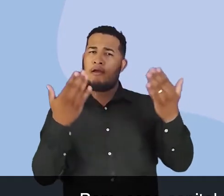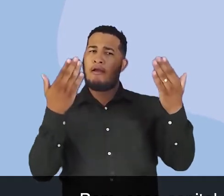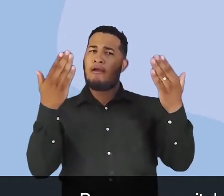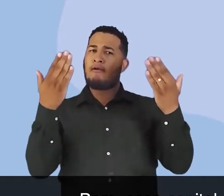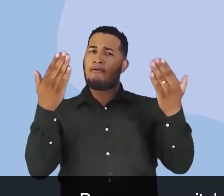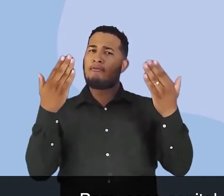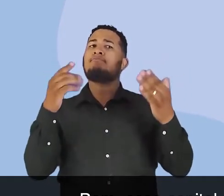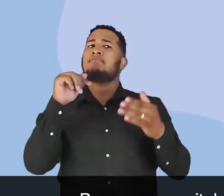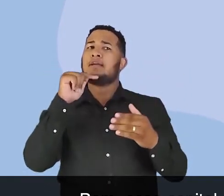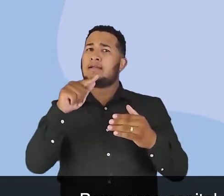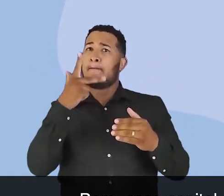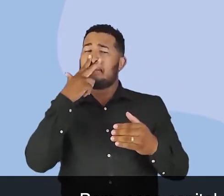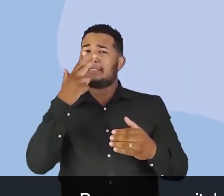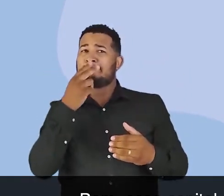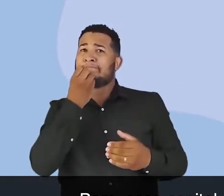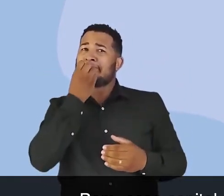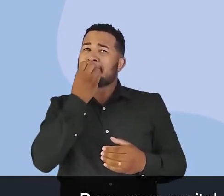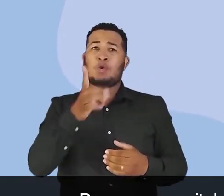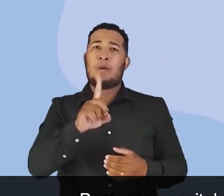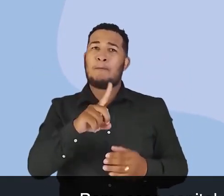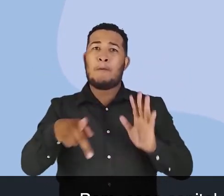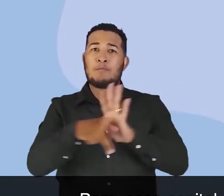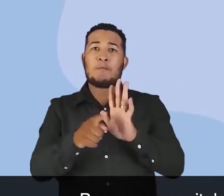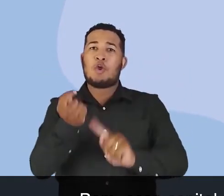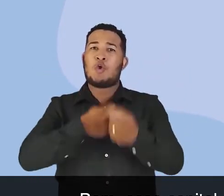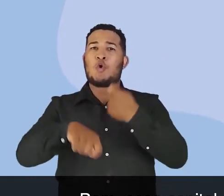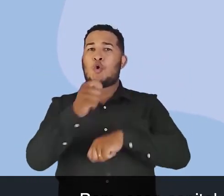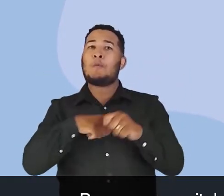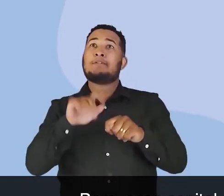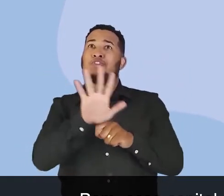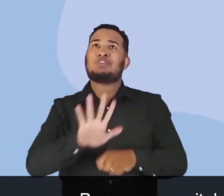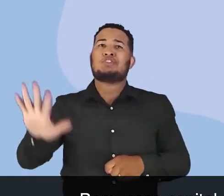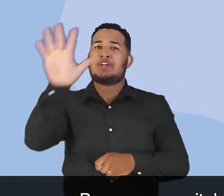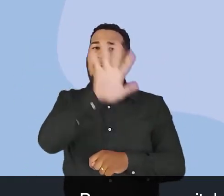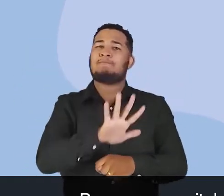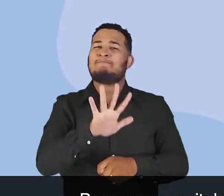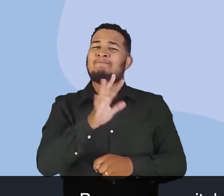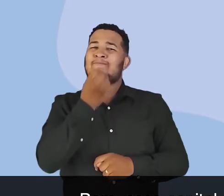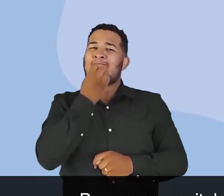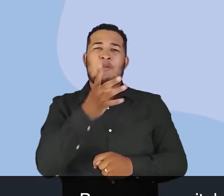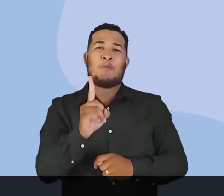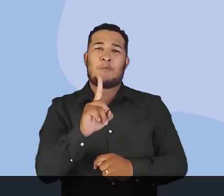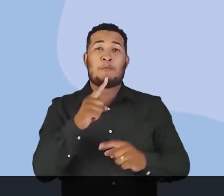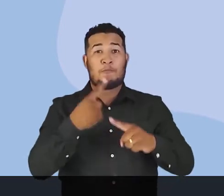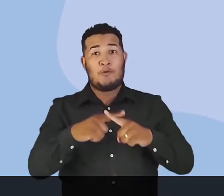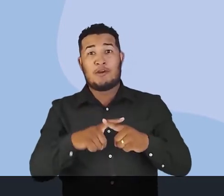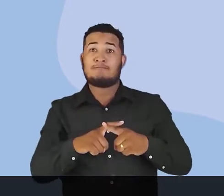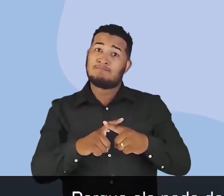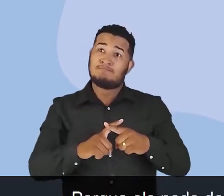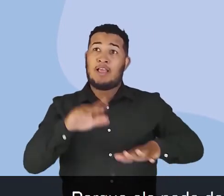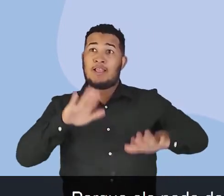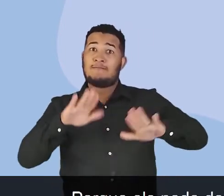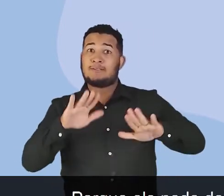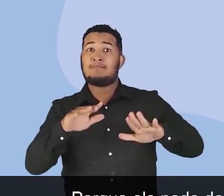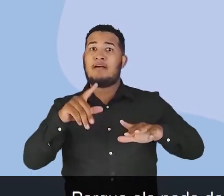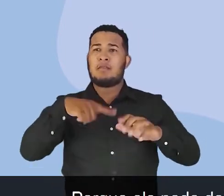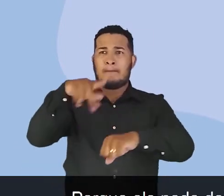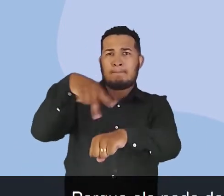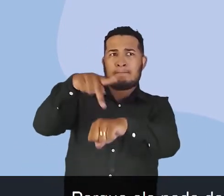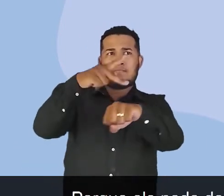capital especulativo, ele é muito negativo para a economia de uma forma geral. Por quê? Porque ele